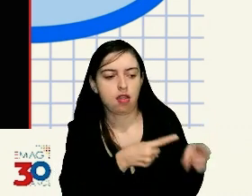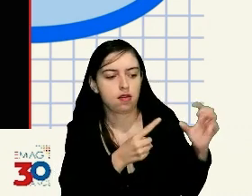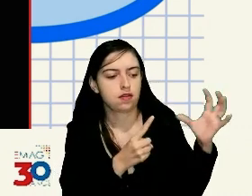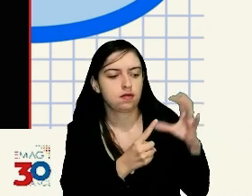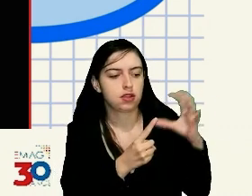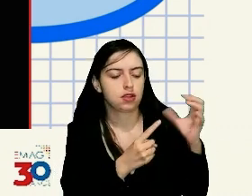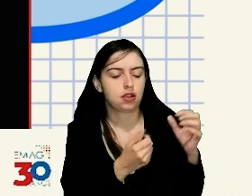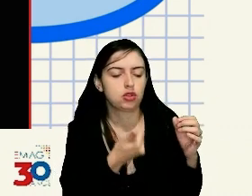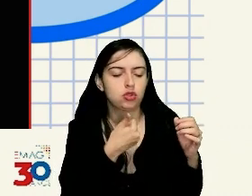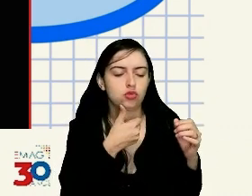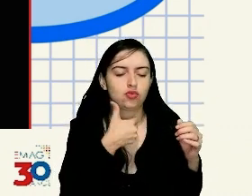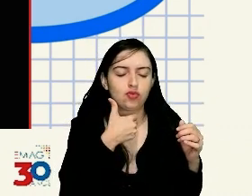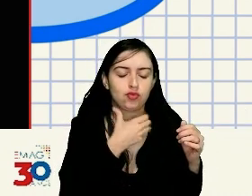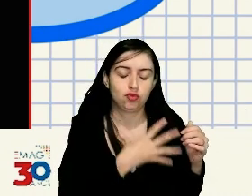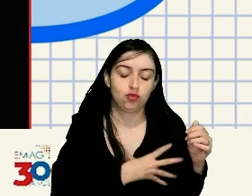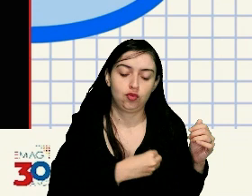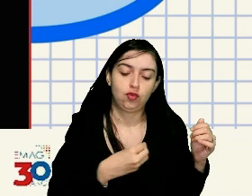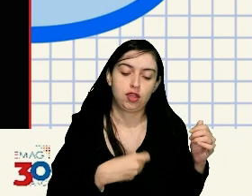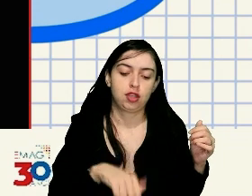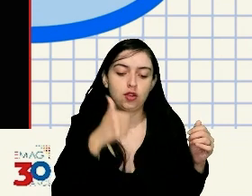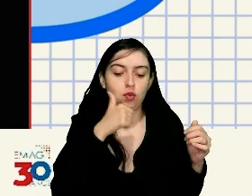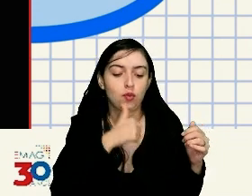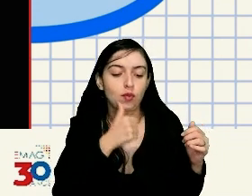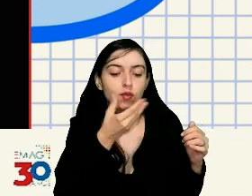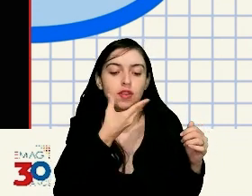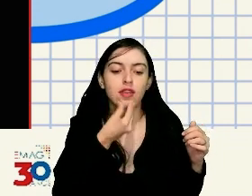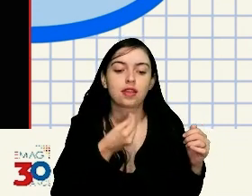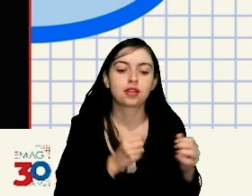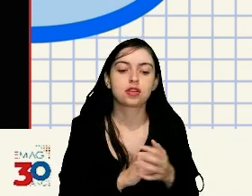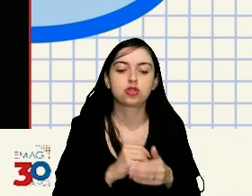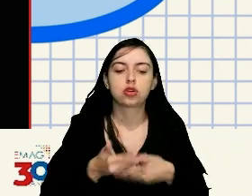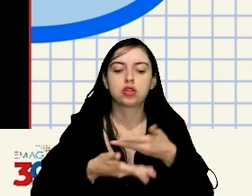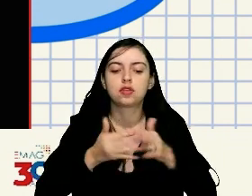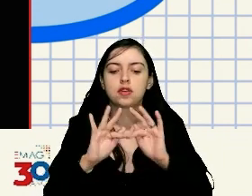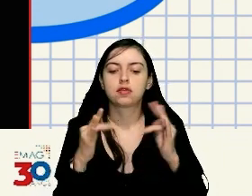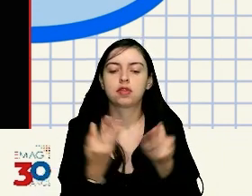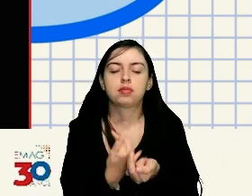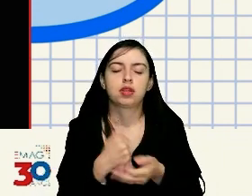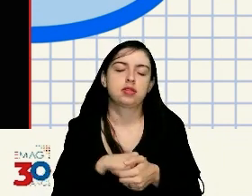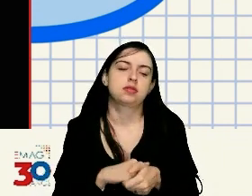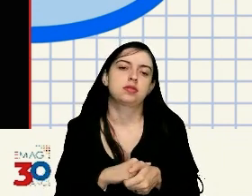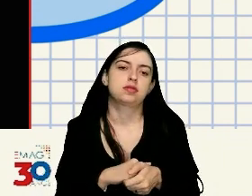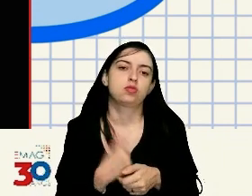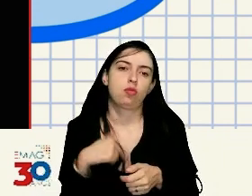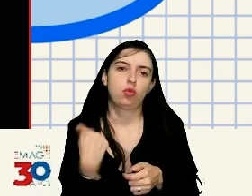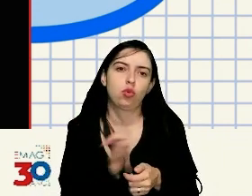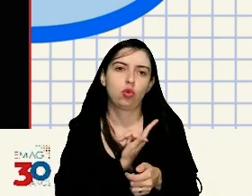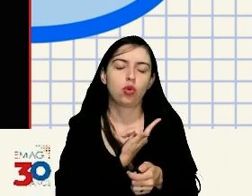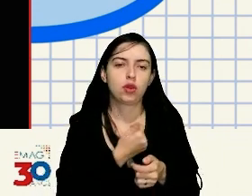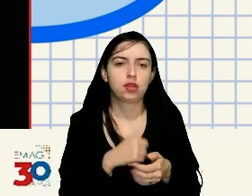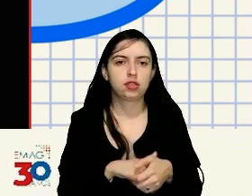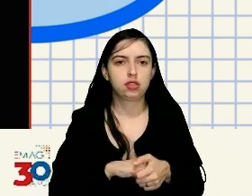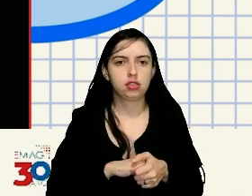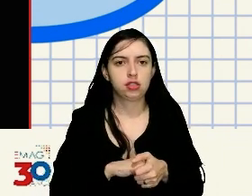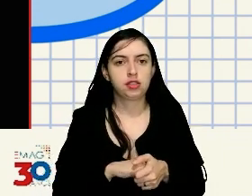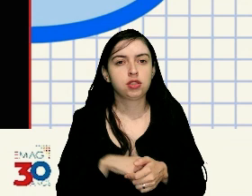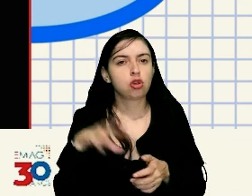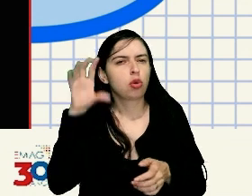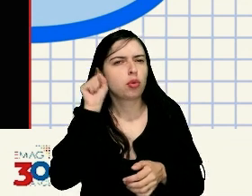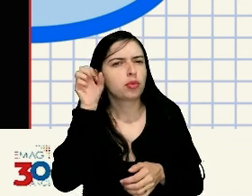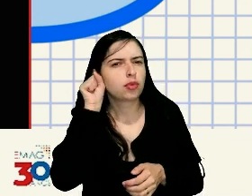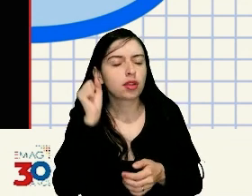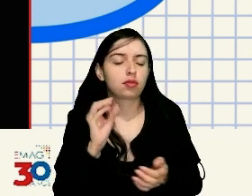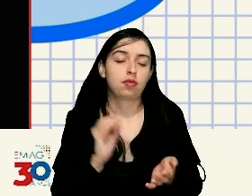na hora de gerarem suas próprias configurações familiares. Então, se para nós, homens que estão nos escutando agora, faltou referência para